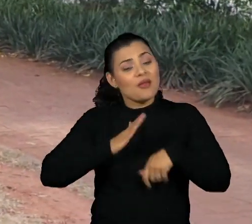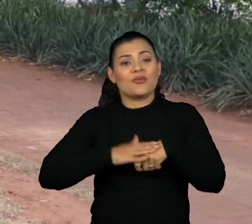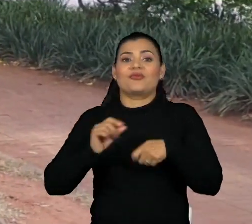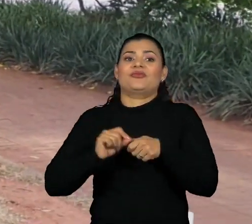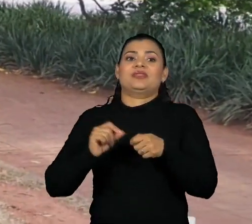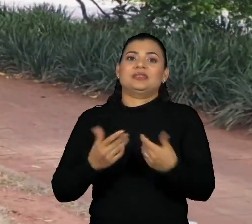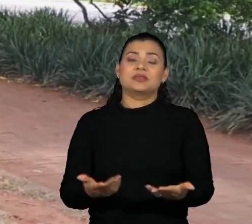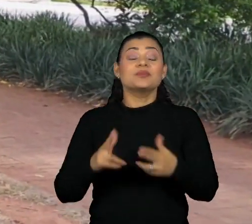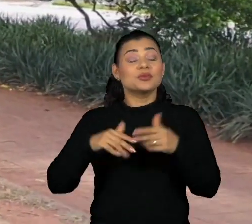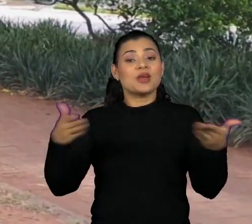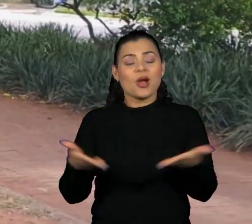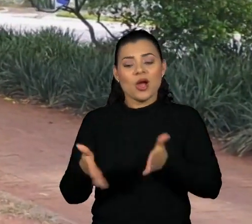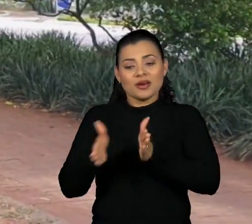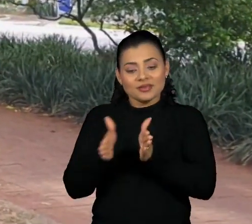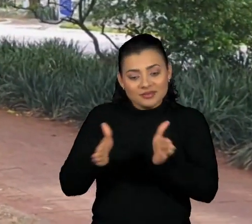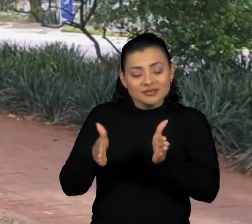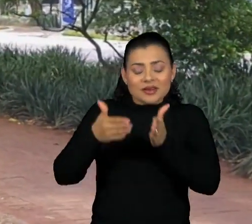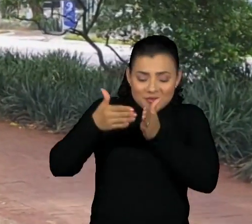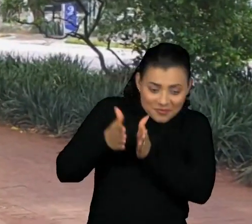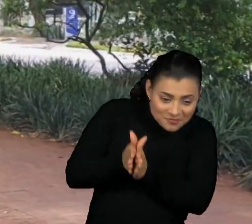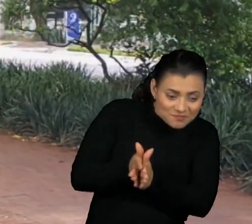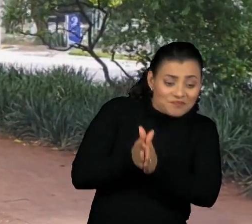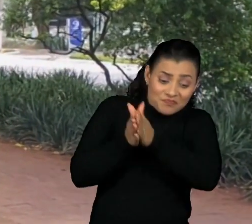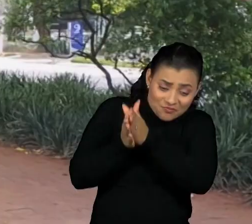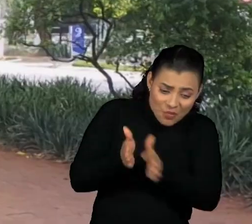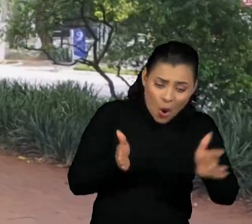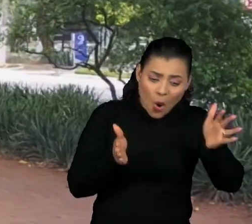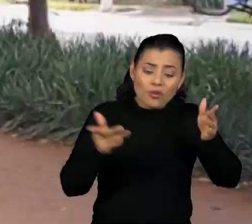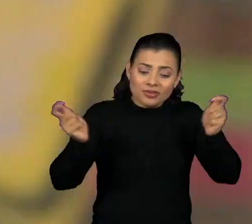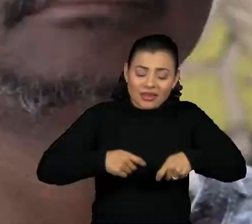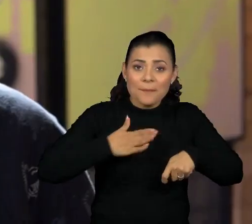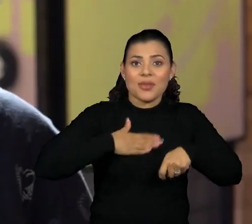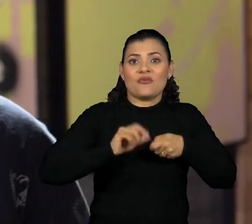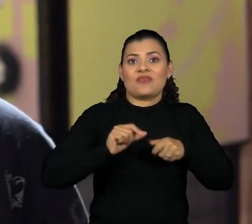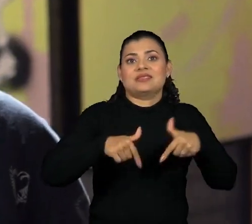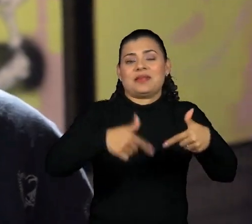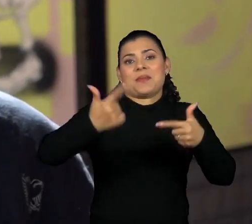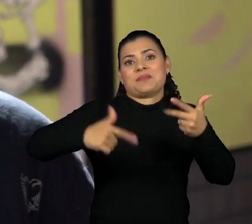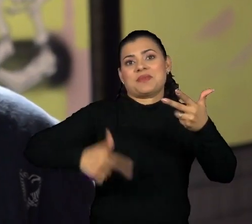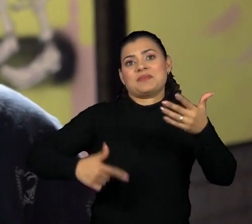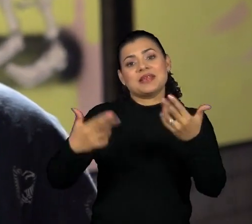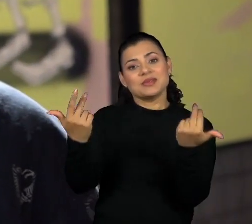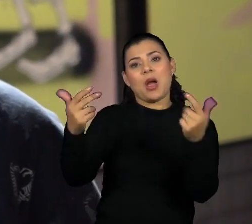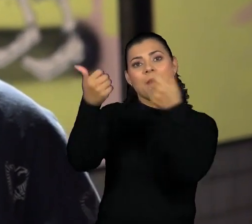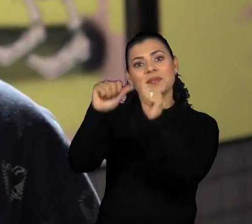agora eu vejo que eu posso desenvolver mais e mais obras desse porte.